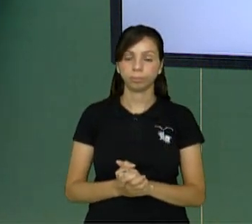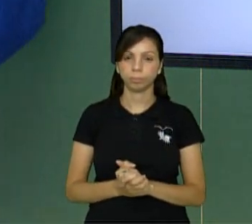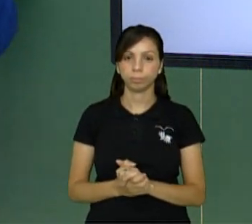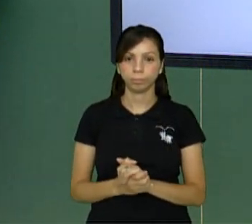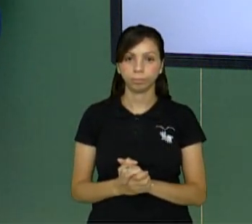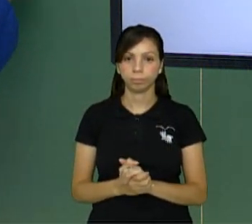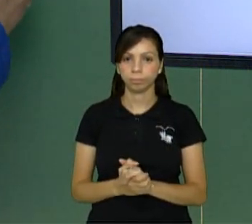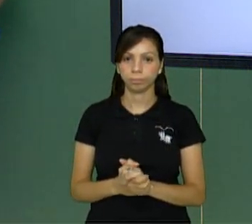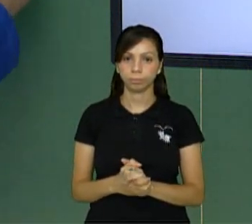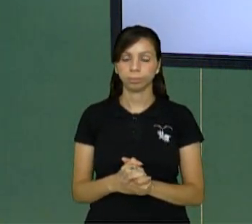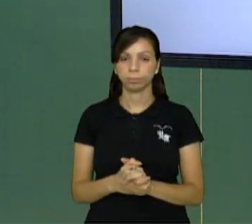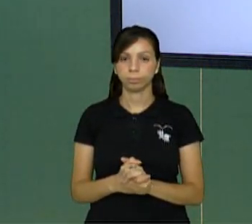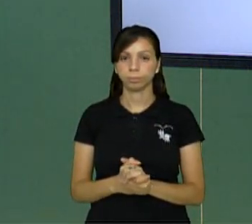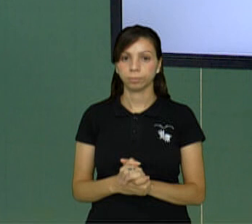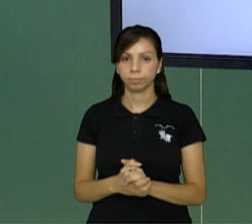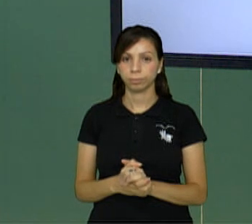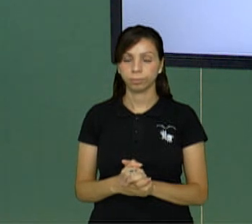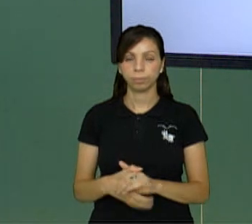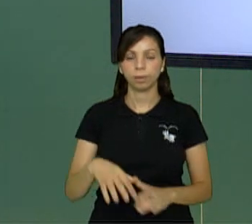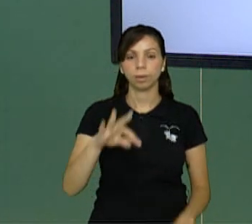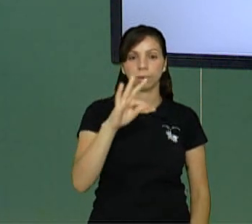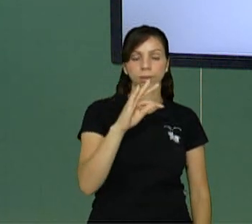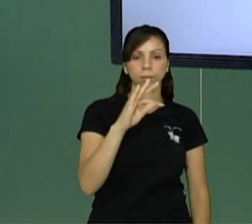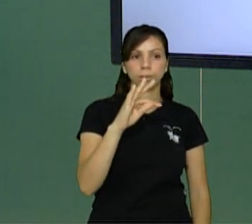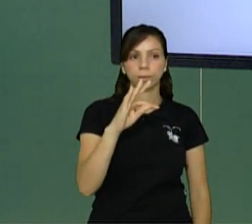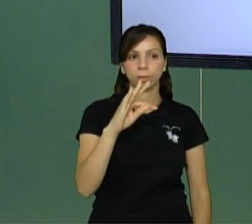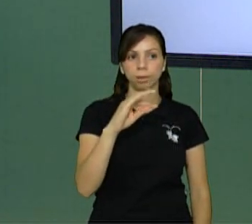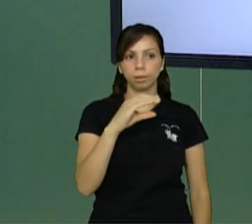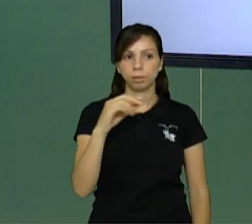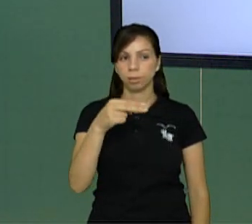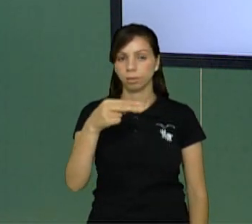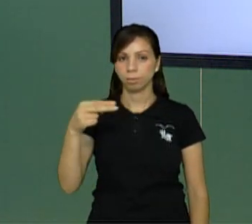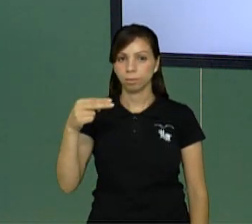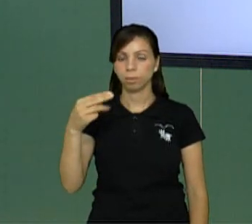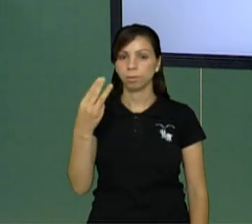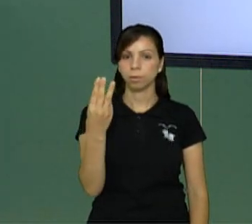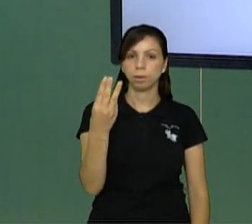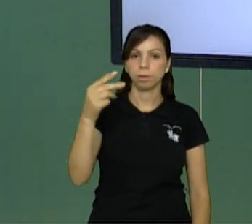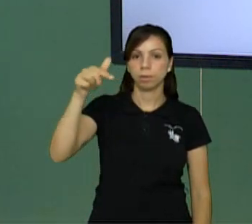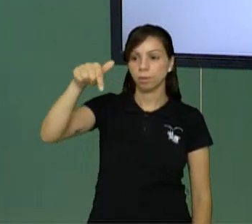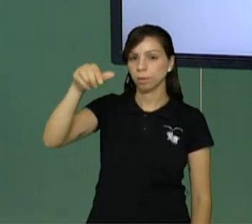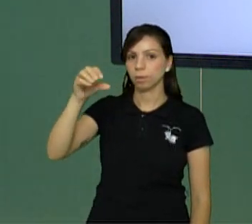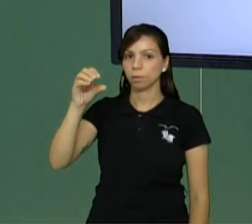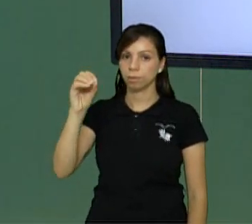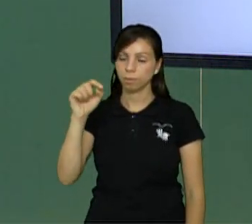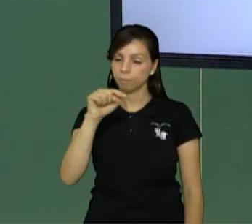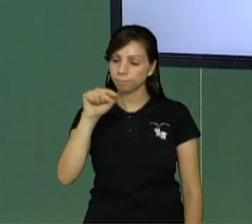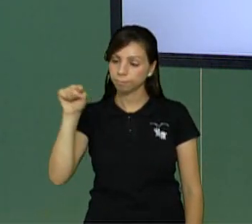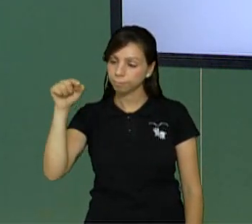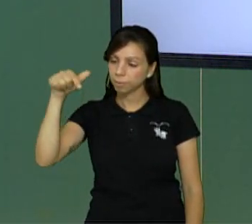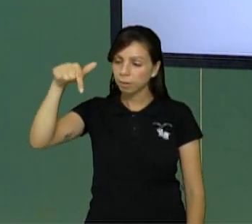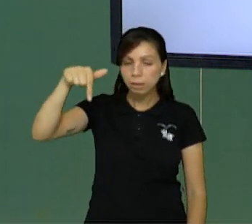370 sobre 7, vai dar aproximadamente